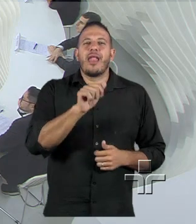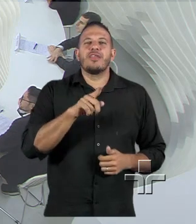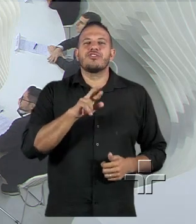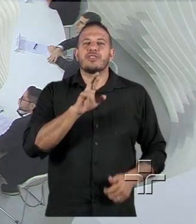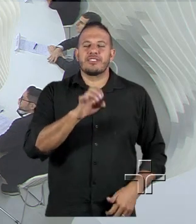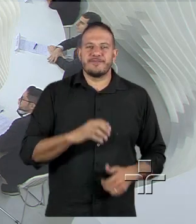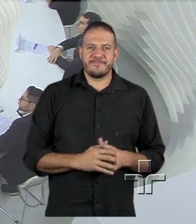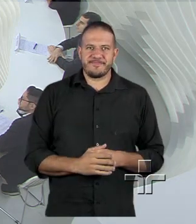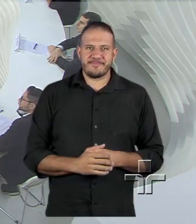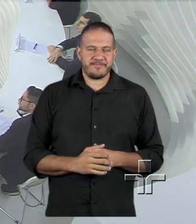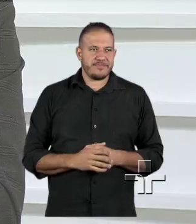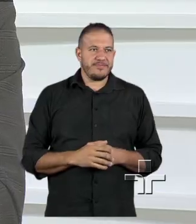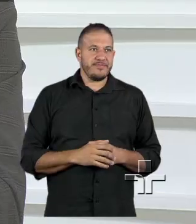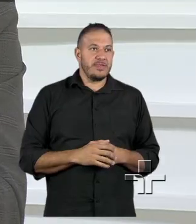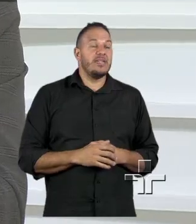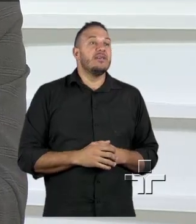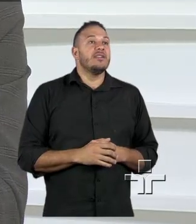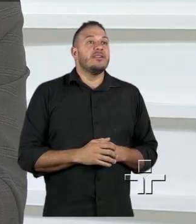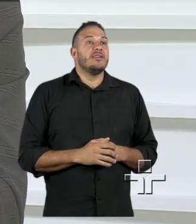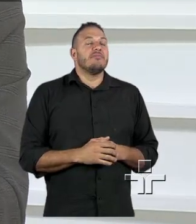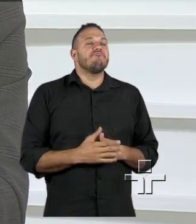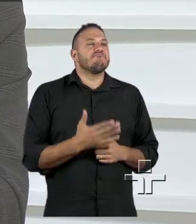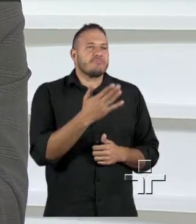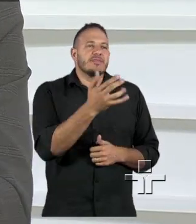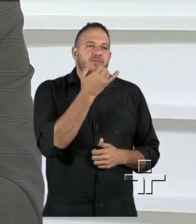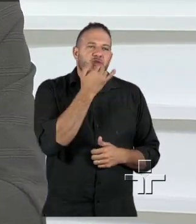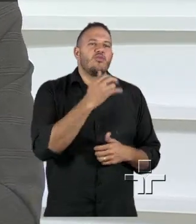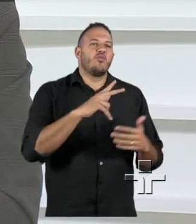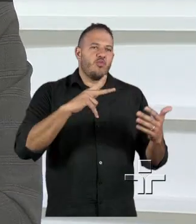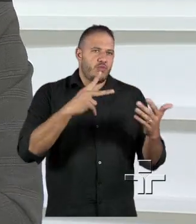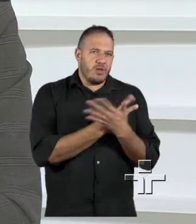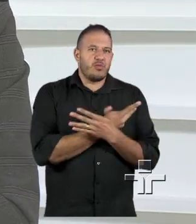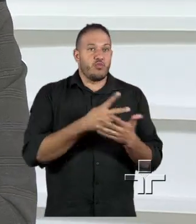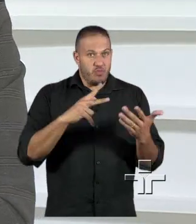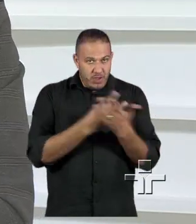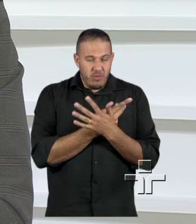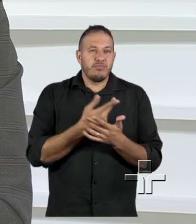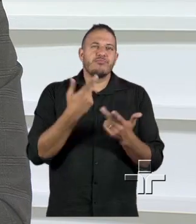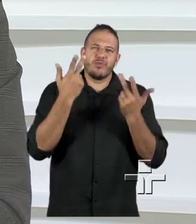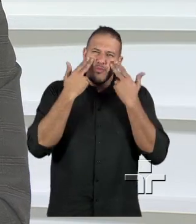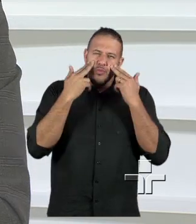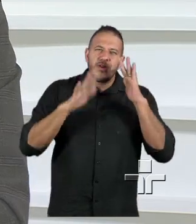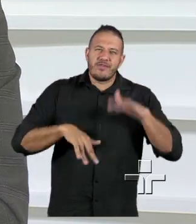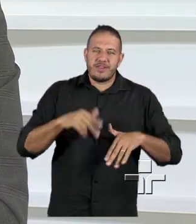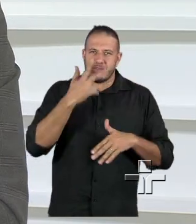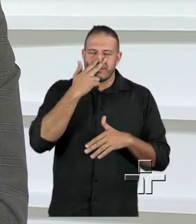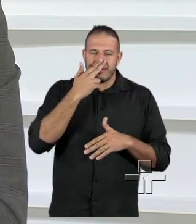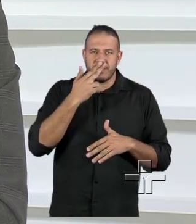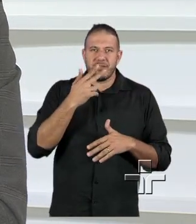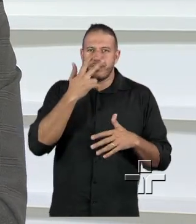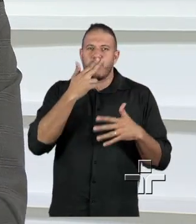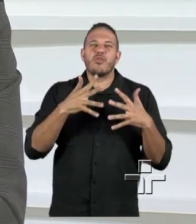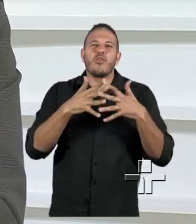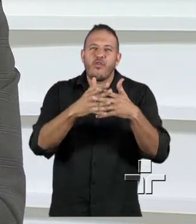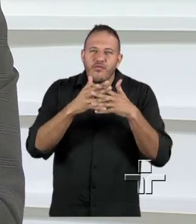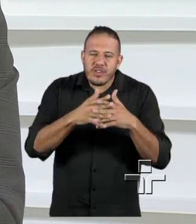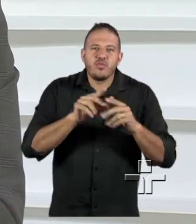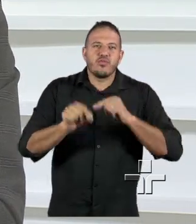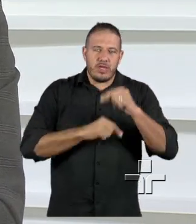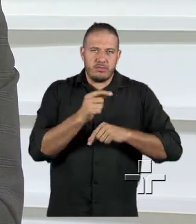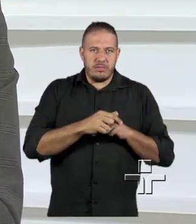erro comum do empreendedor brasileiro que começa a decolar é confundir propriedade com